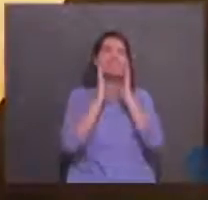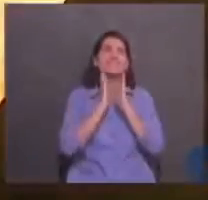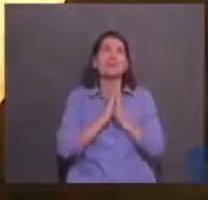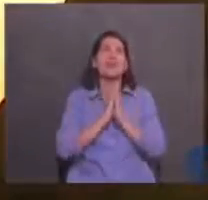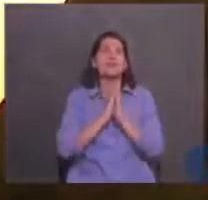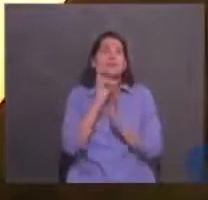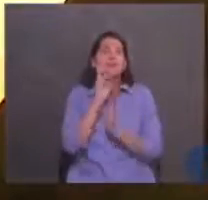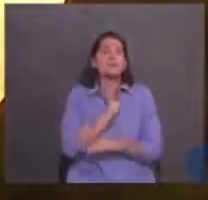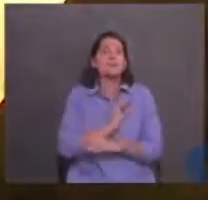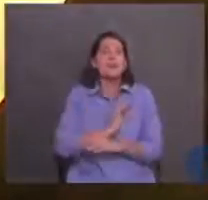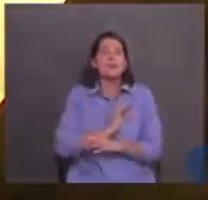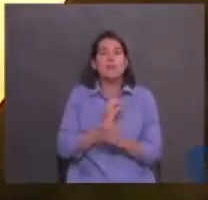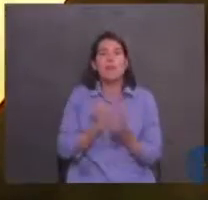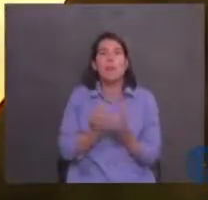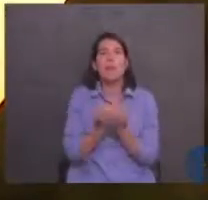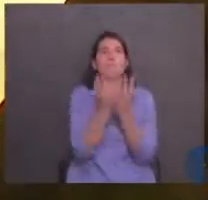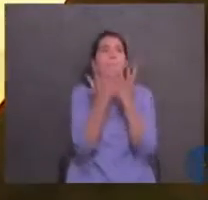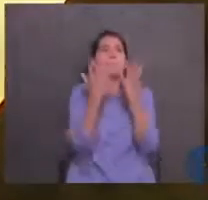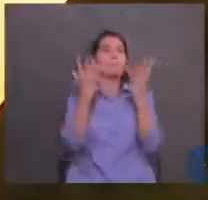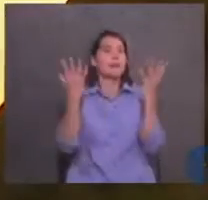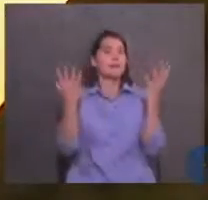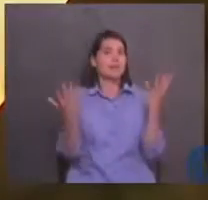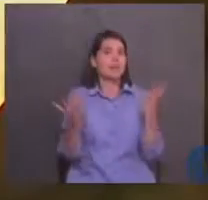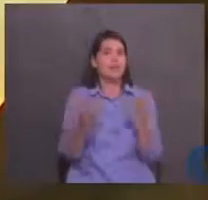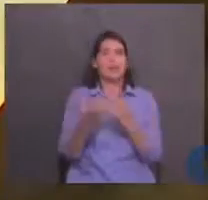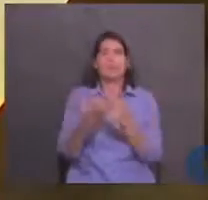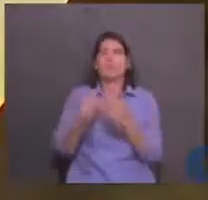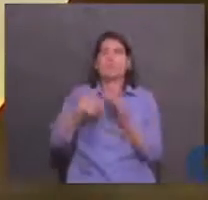ainda que fisicamente distantes.